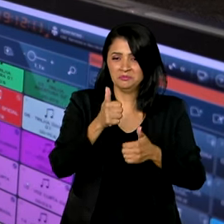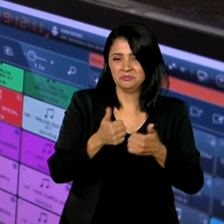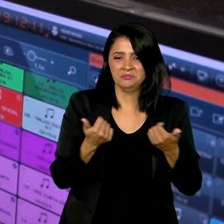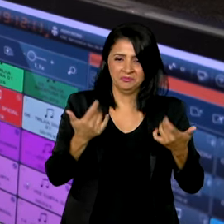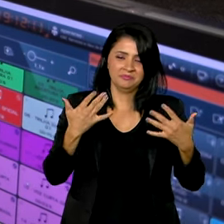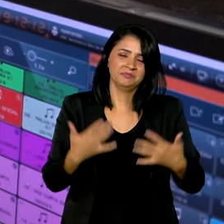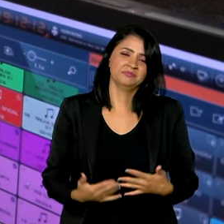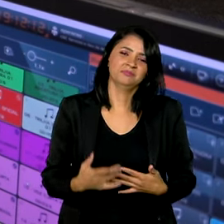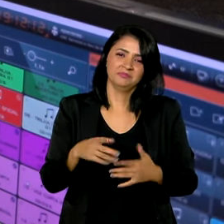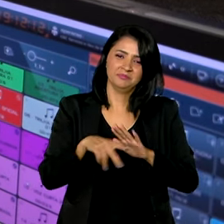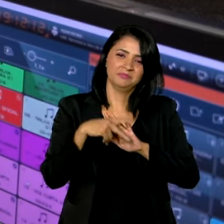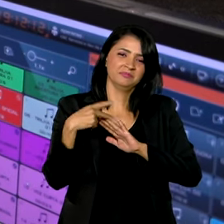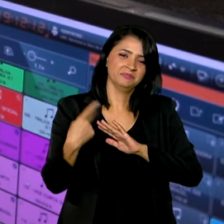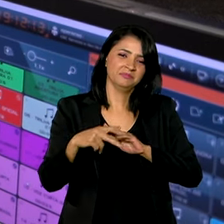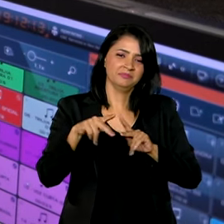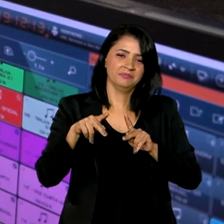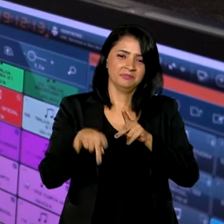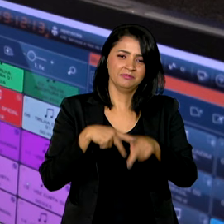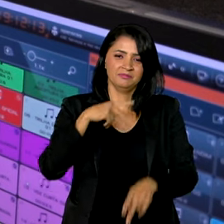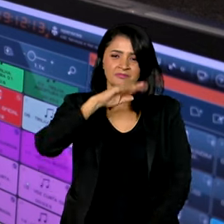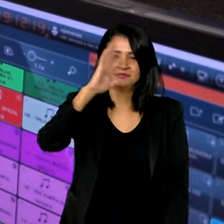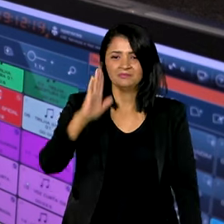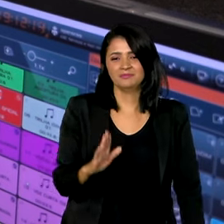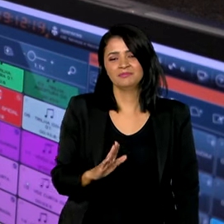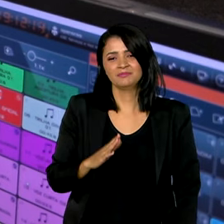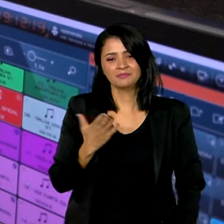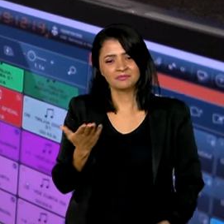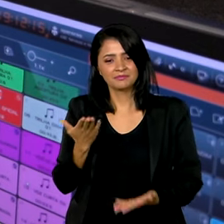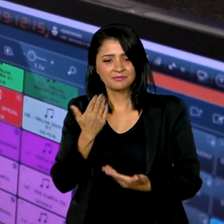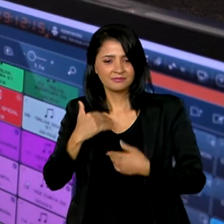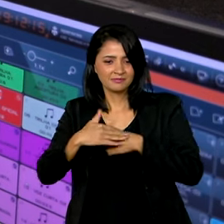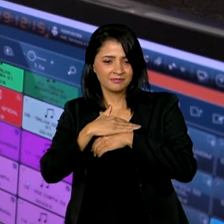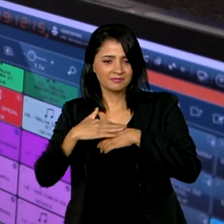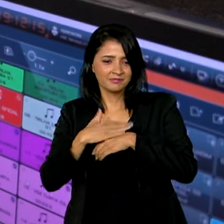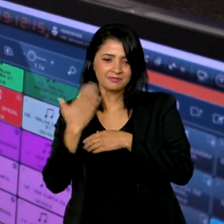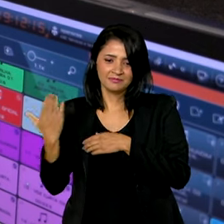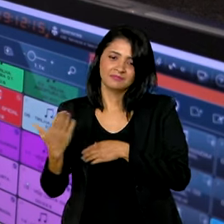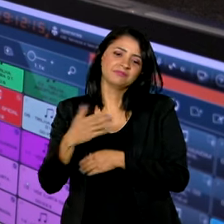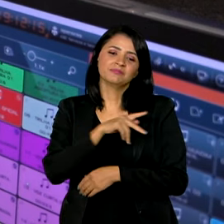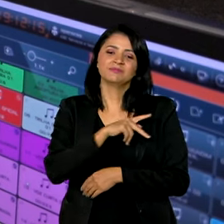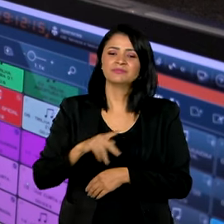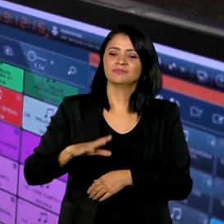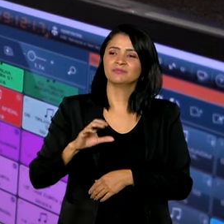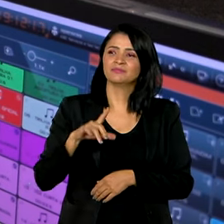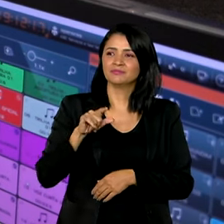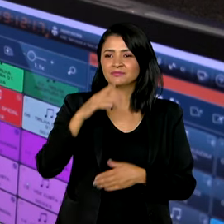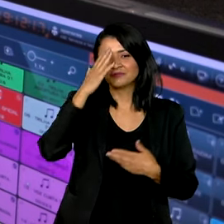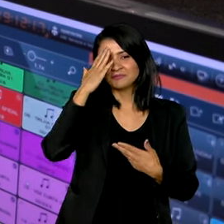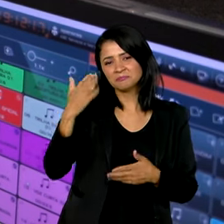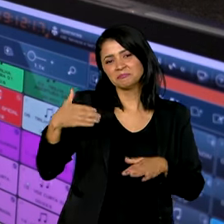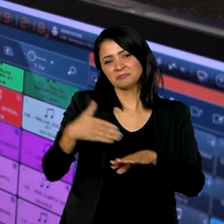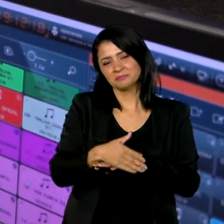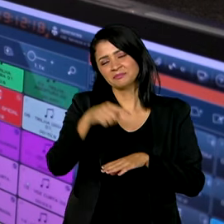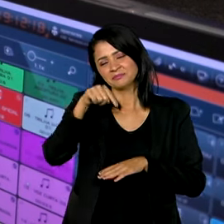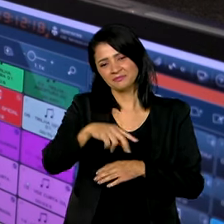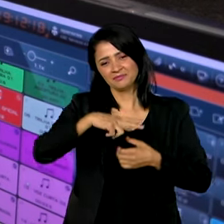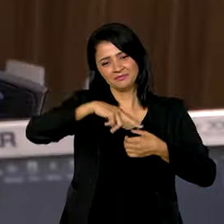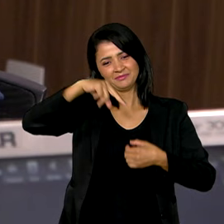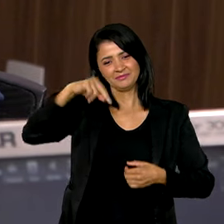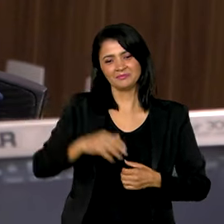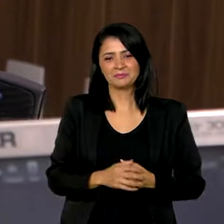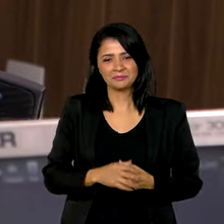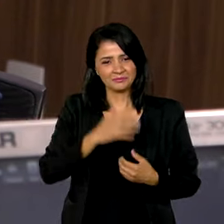disse é o típico prato dos brasileiros muito bem nós conversamos com o presidente da Conab Edgar preto muito obrigado pela participação aqui na voz do